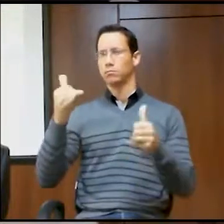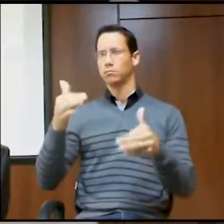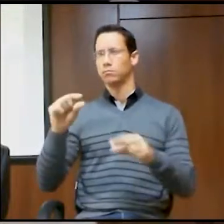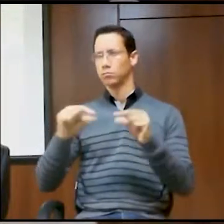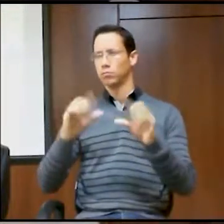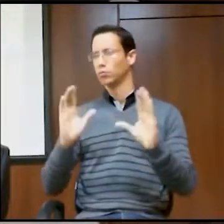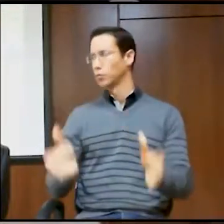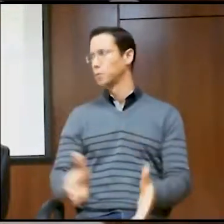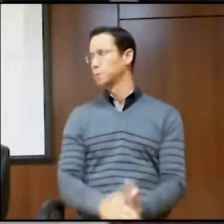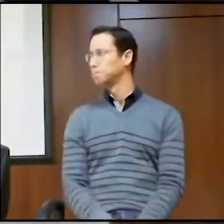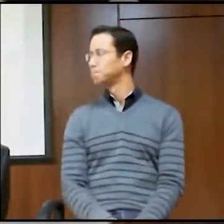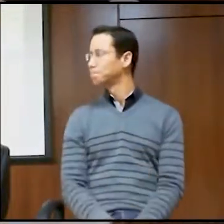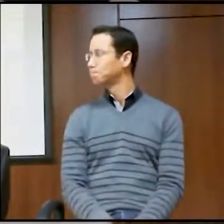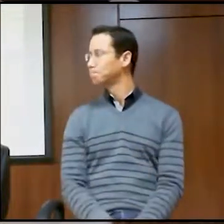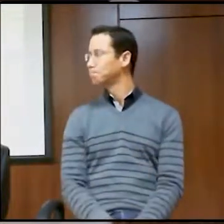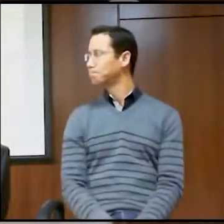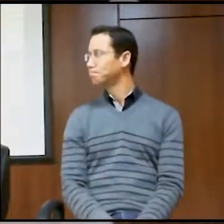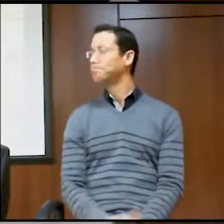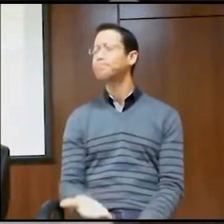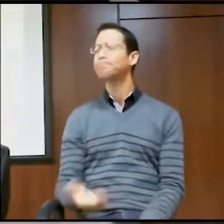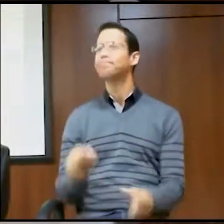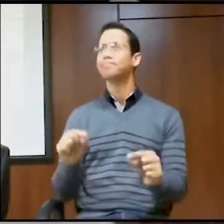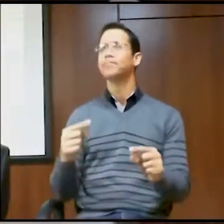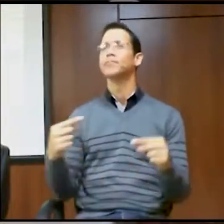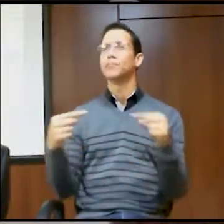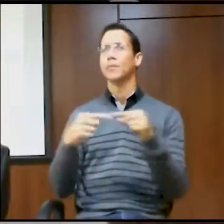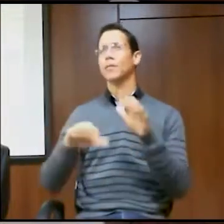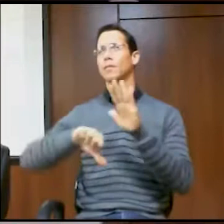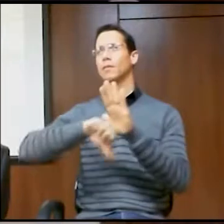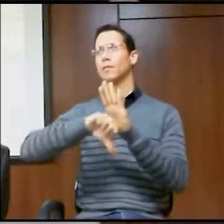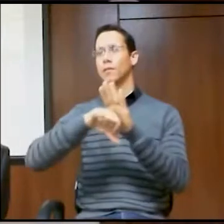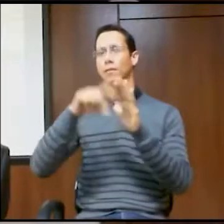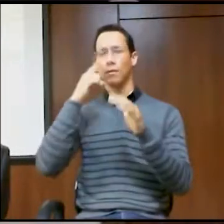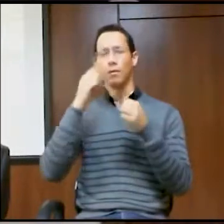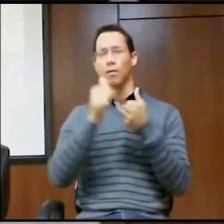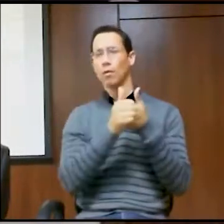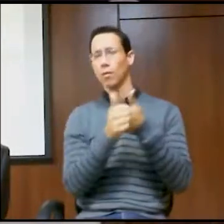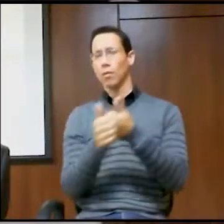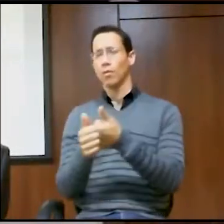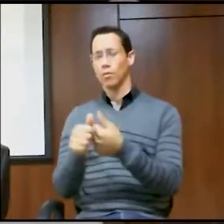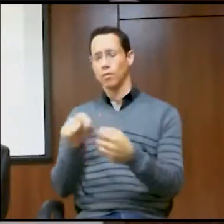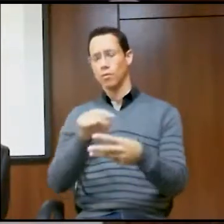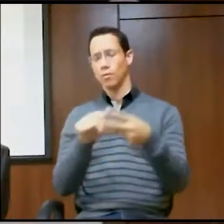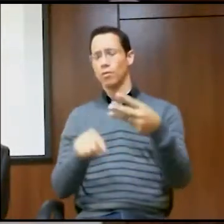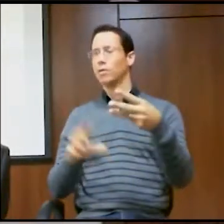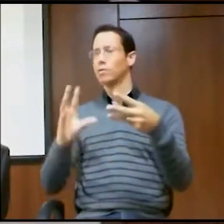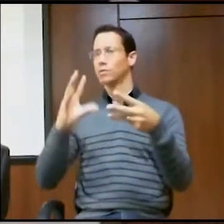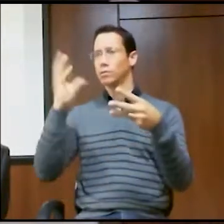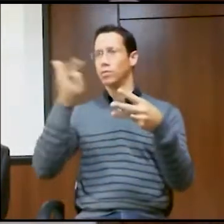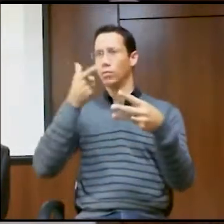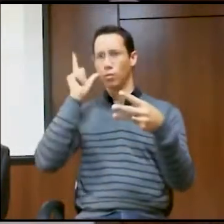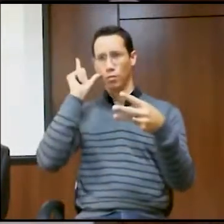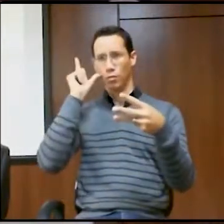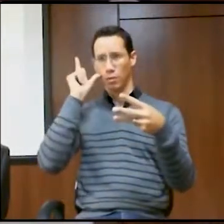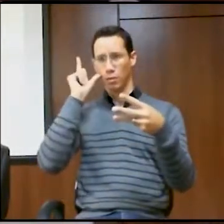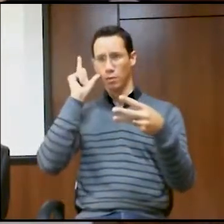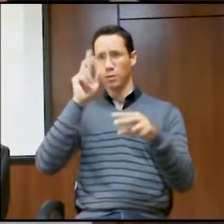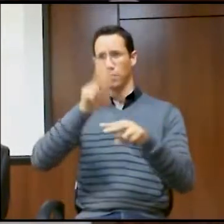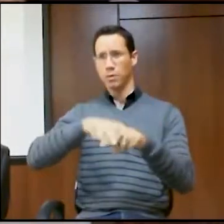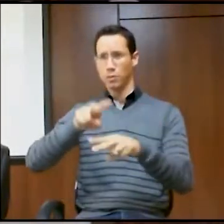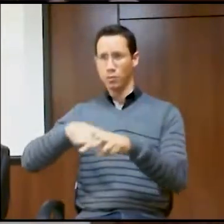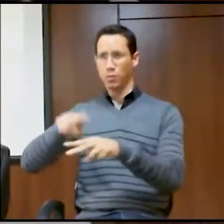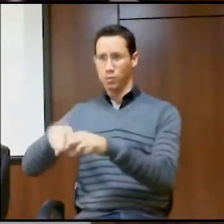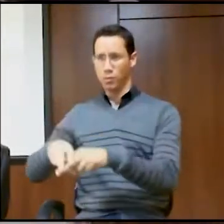por falar em criminalização, né, a gente acompanhou 3 situações, né, ontem, né? Então o caso das prisões,